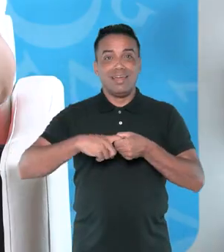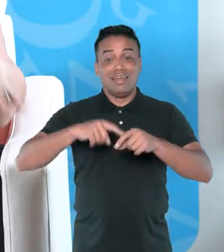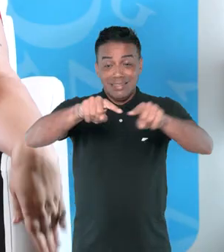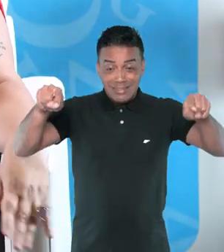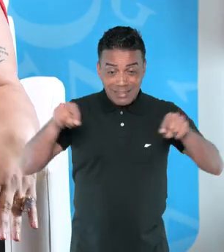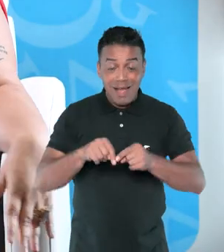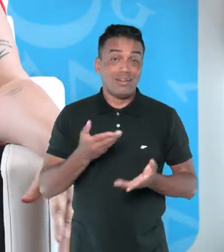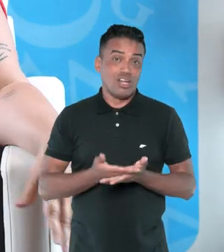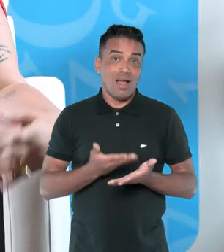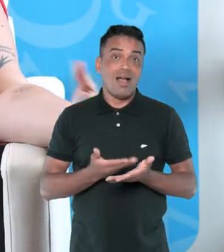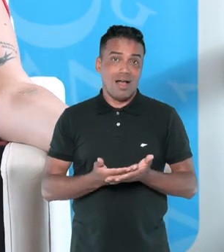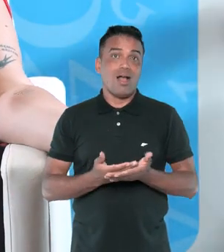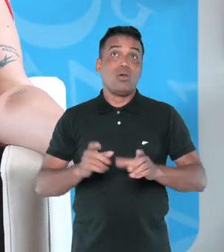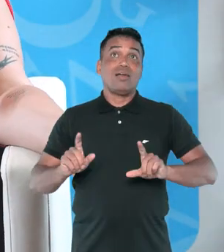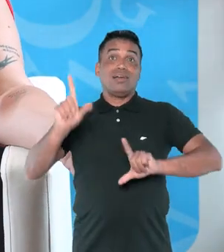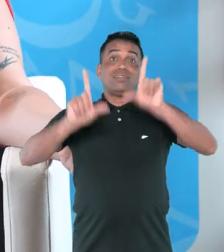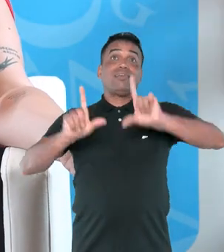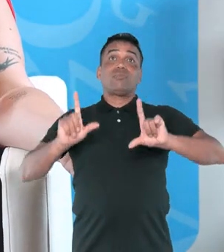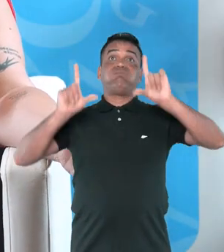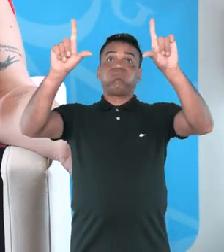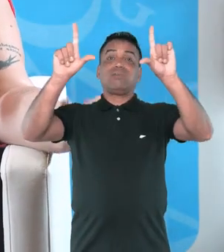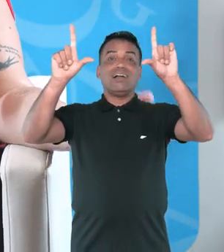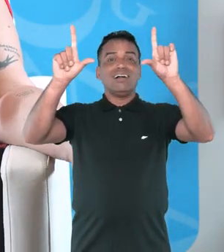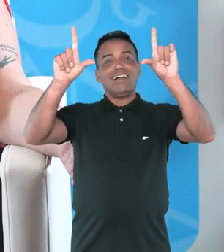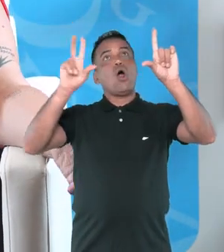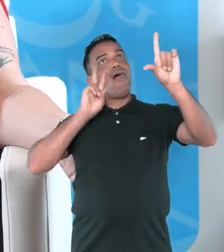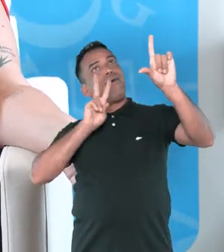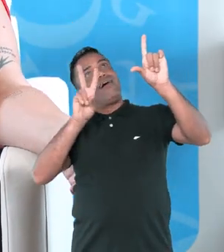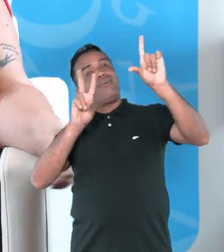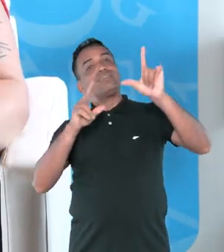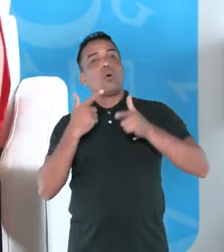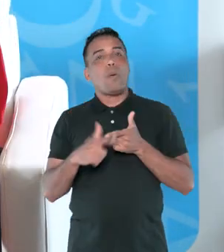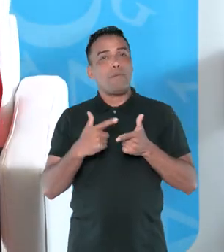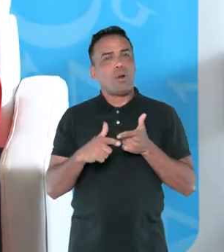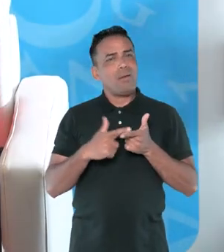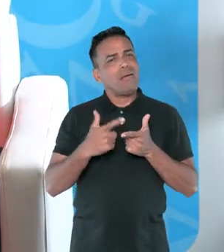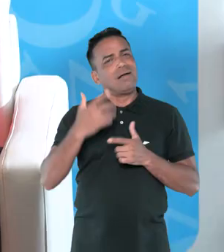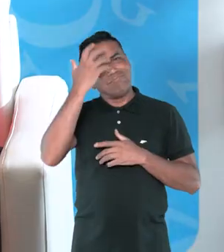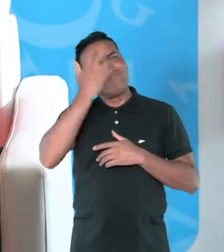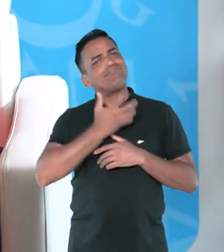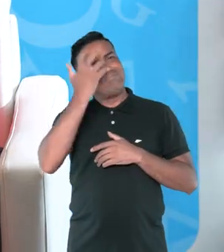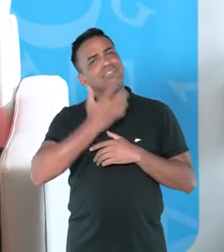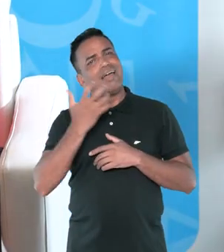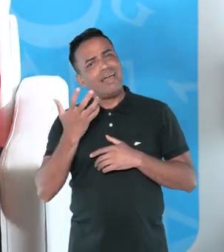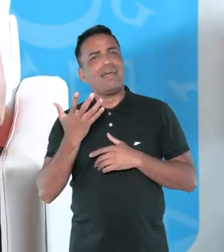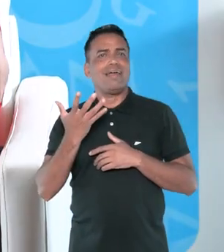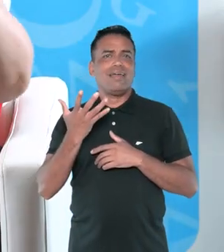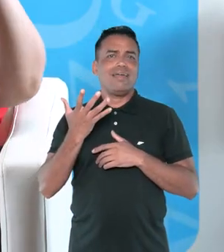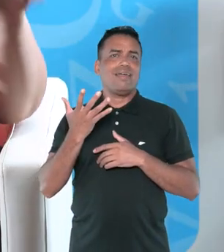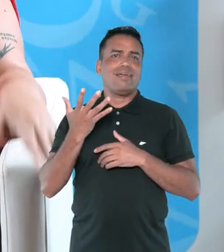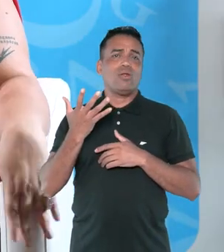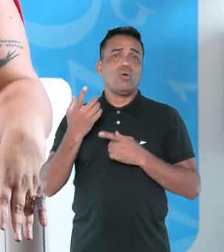no mesmo lugar que ele olhava para cima, lá na escola de cinema em Cuba, passou inclusive agora por um problema muito sério, por causa de um